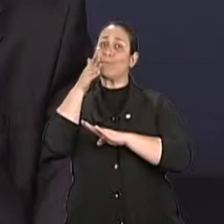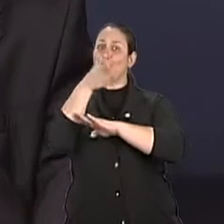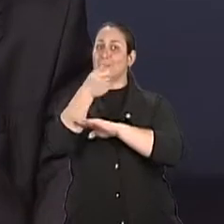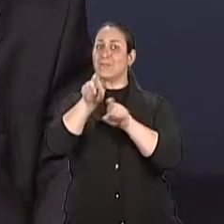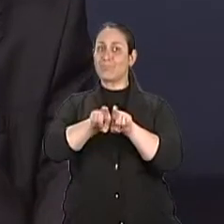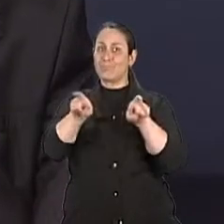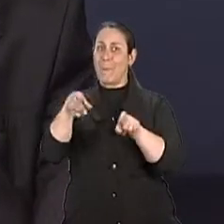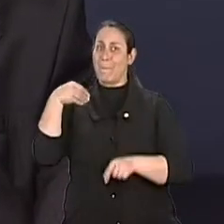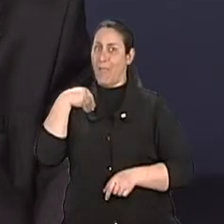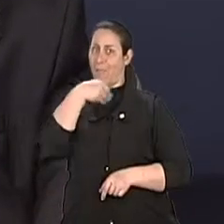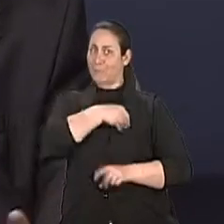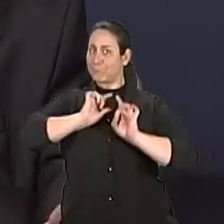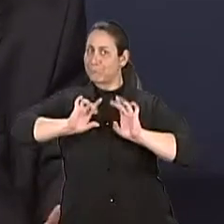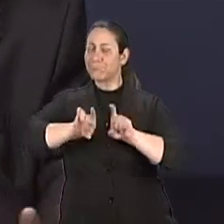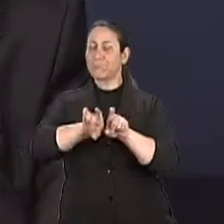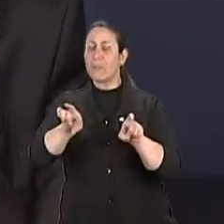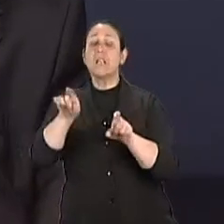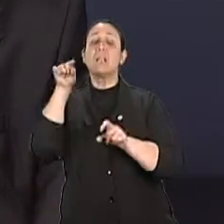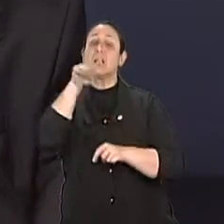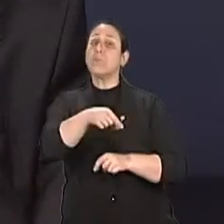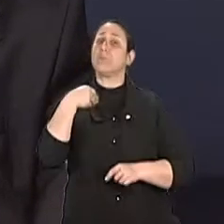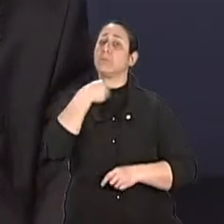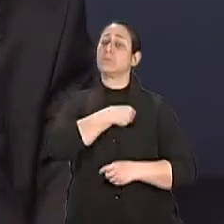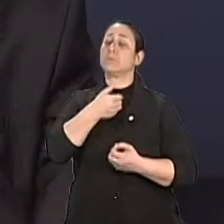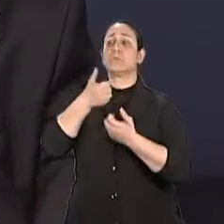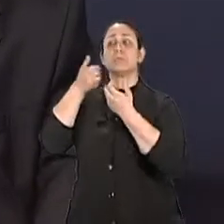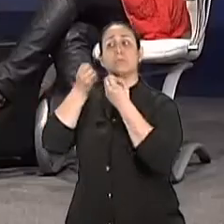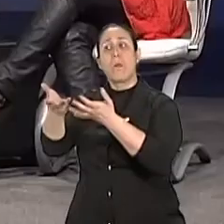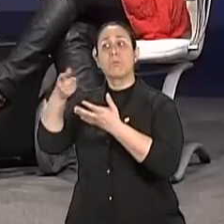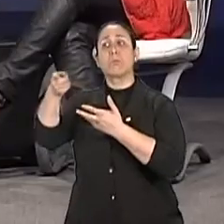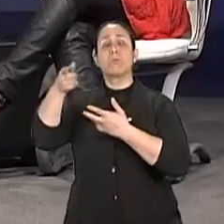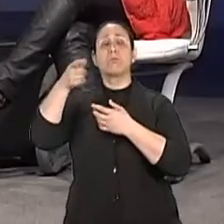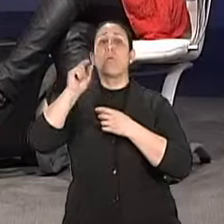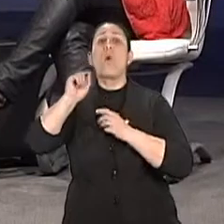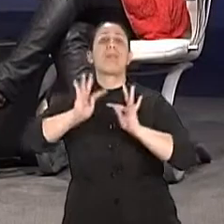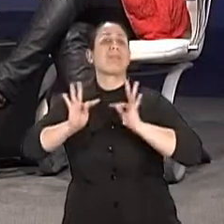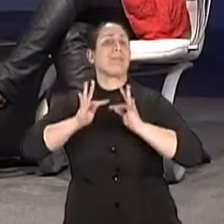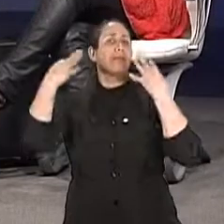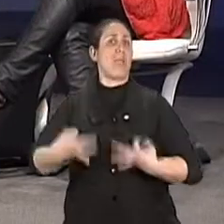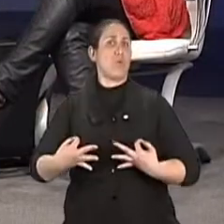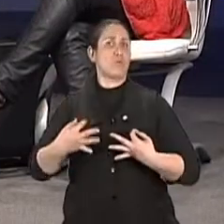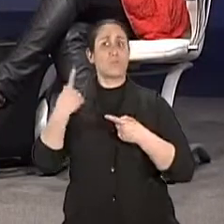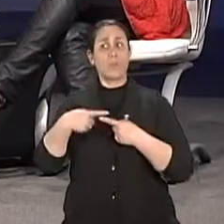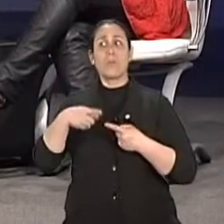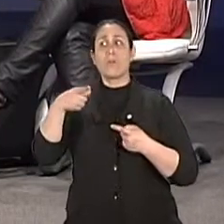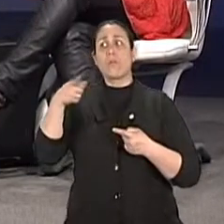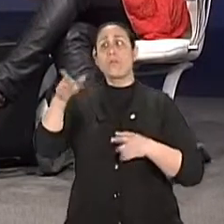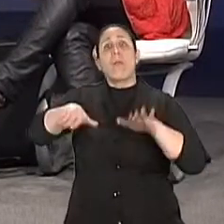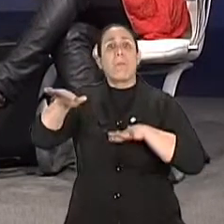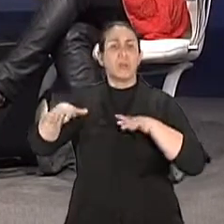fatores... se a pessoa pode ou não receber esses hormônios. Ou seja, é aquela particularidade, cada pessoa é uma. É uma. E